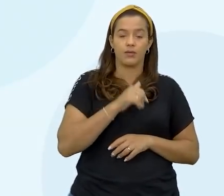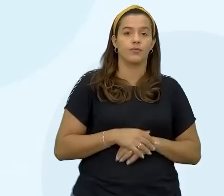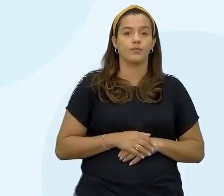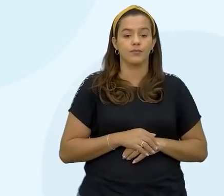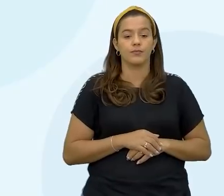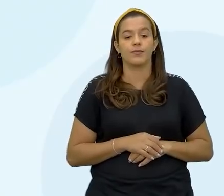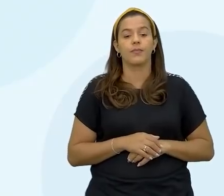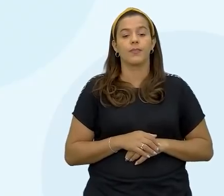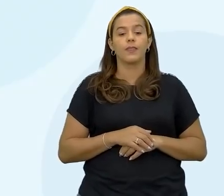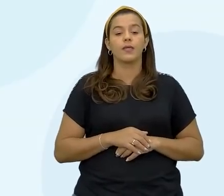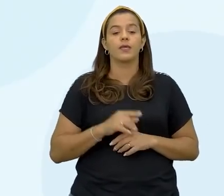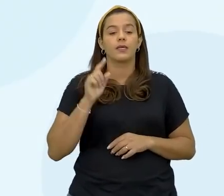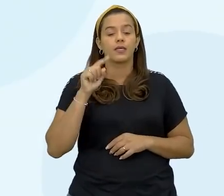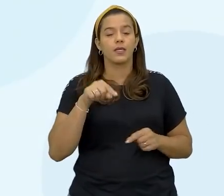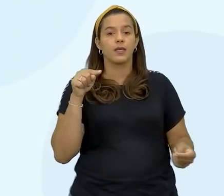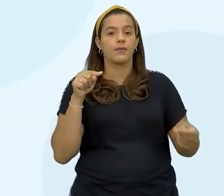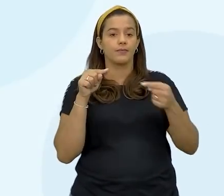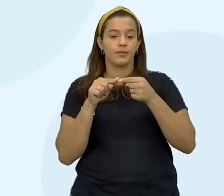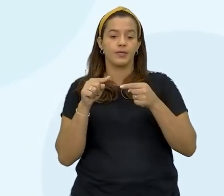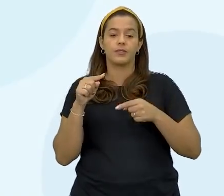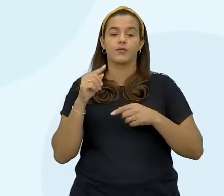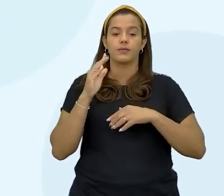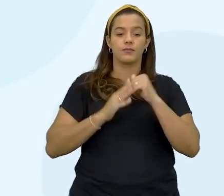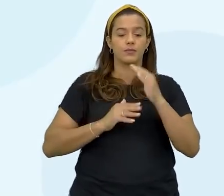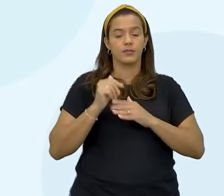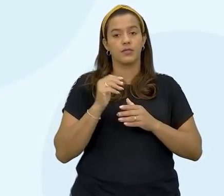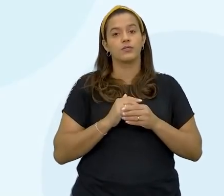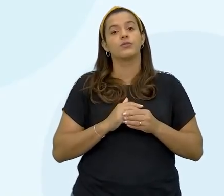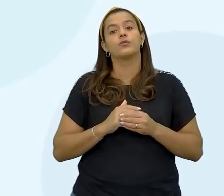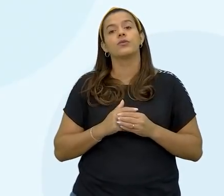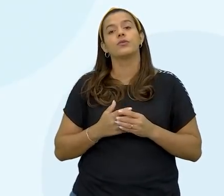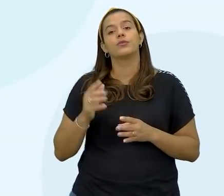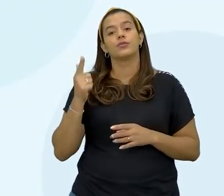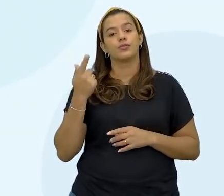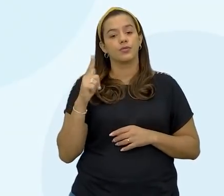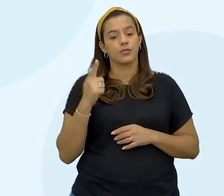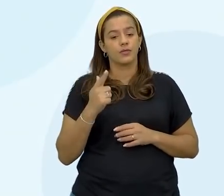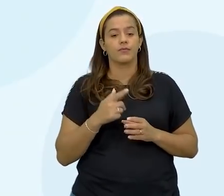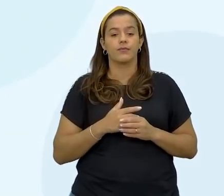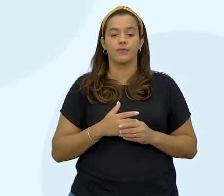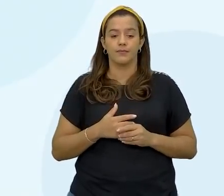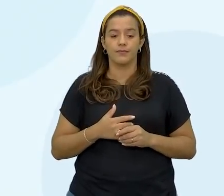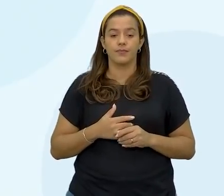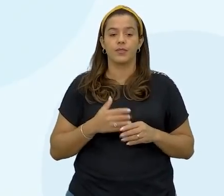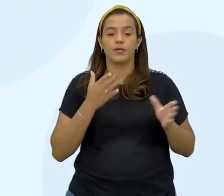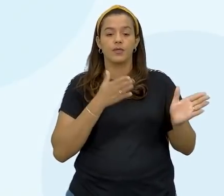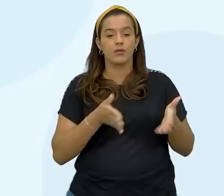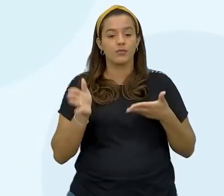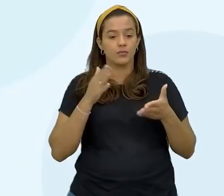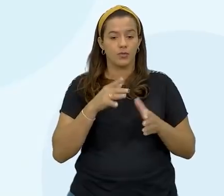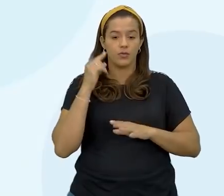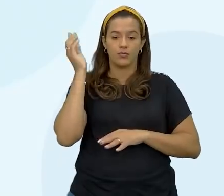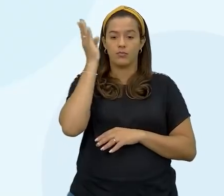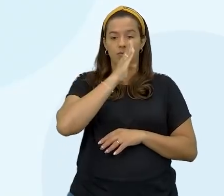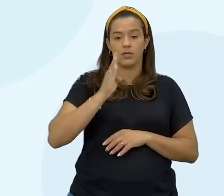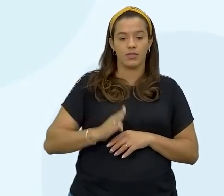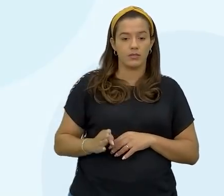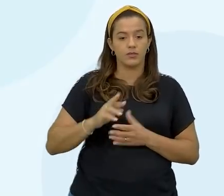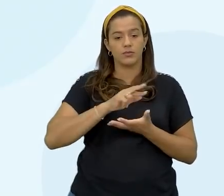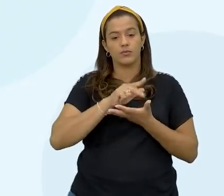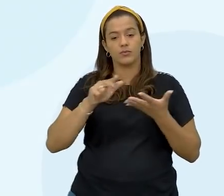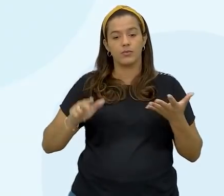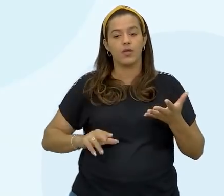aí a habilidade de geografia que a gente comentou, certo? Por exemplo, aqui tem aí exportado pelo Brasil por meio de commodities, destacando as